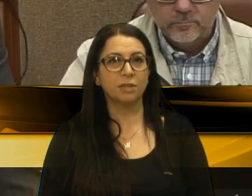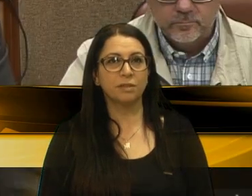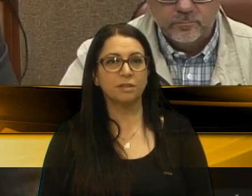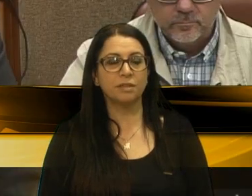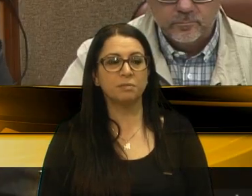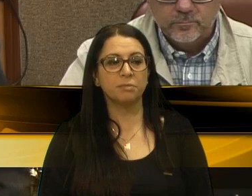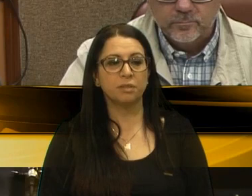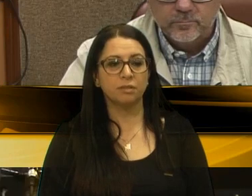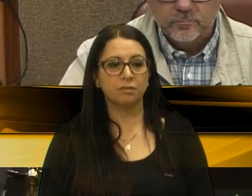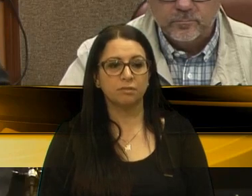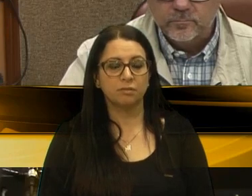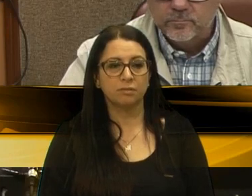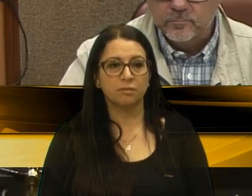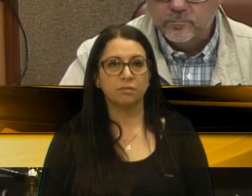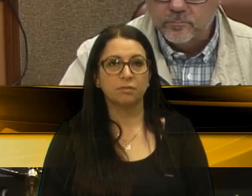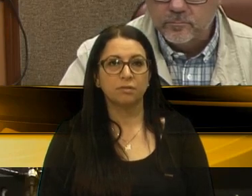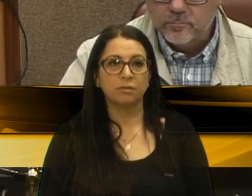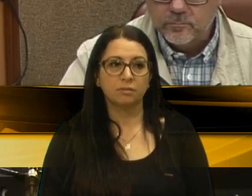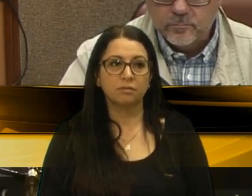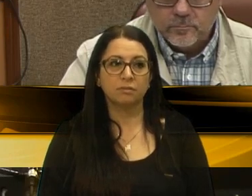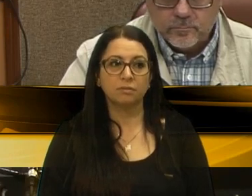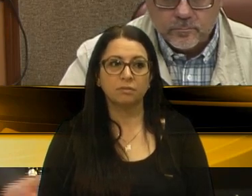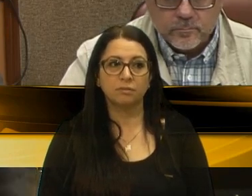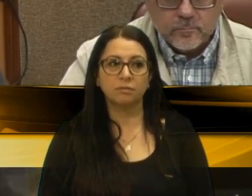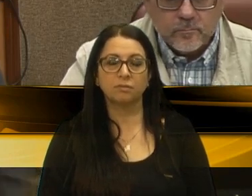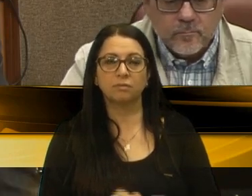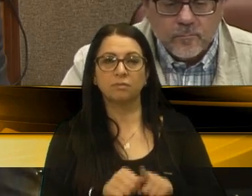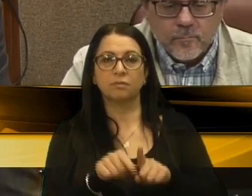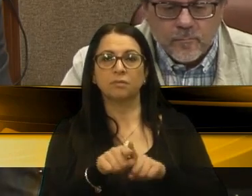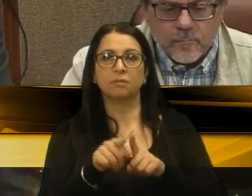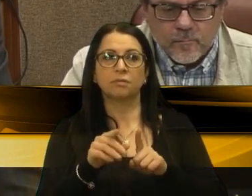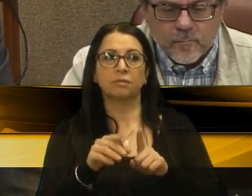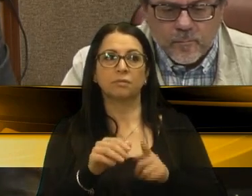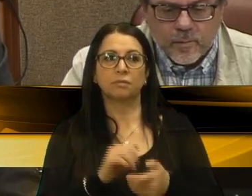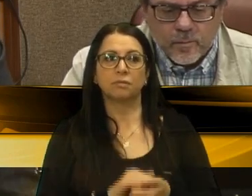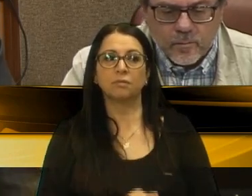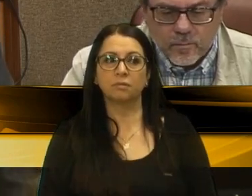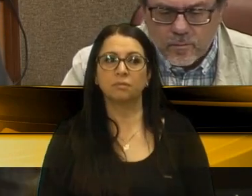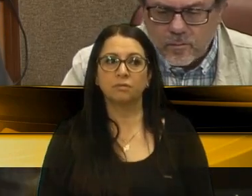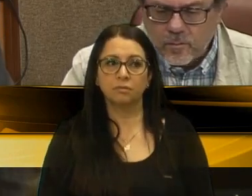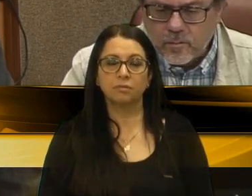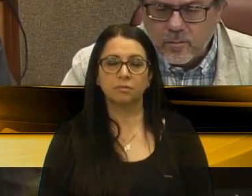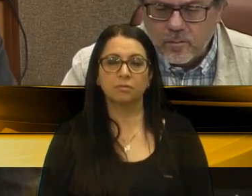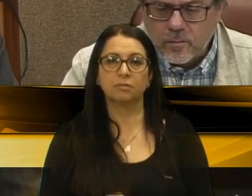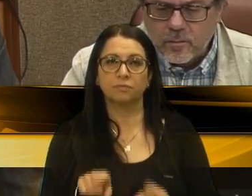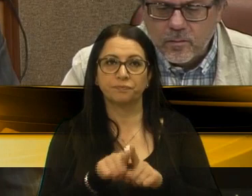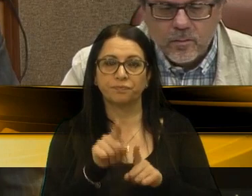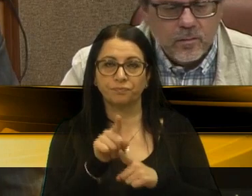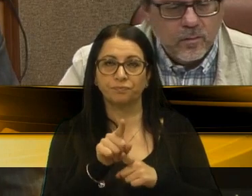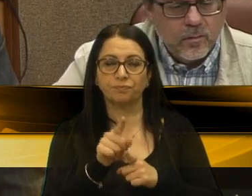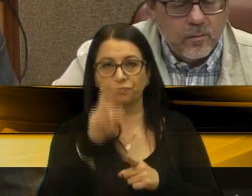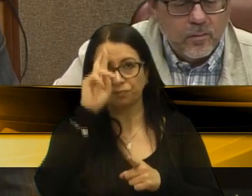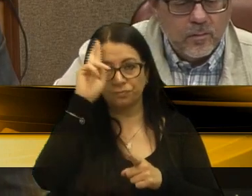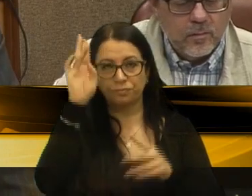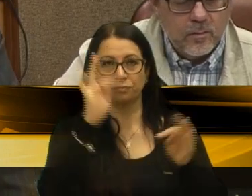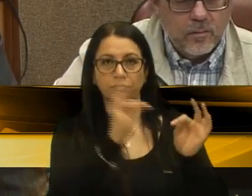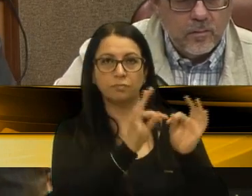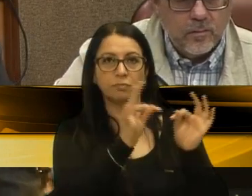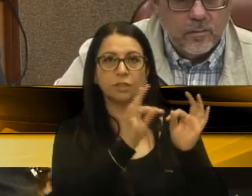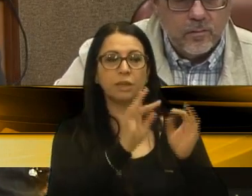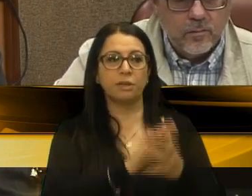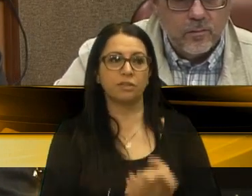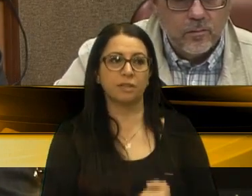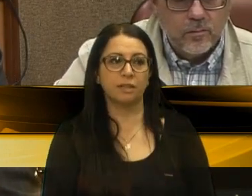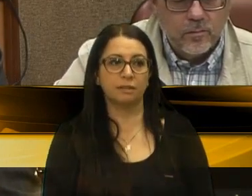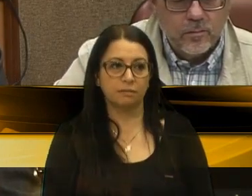Abreu Soares, Soares de Abreu. O Daniel Reck também, o diretor técnico da pasta,